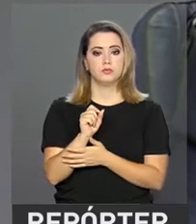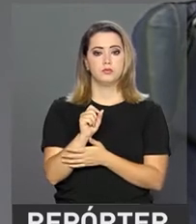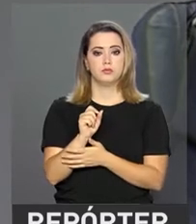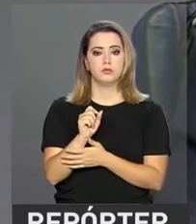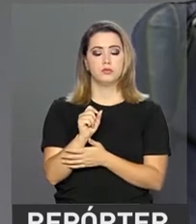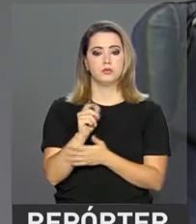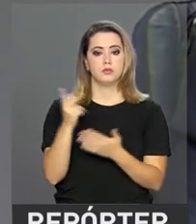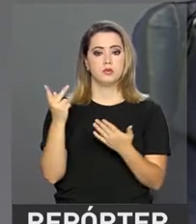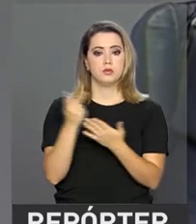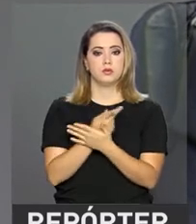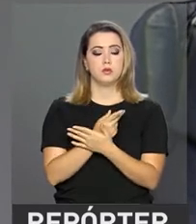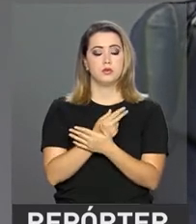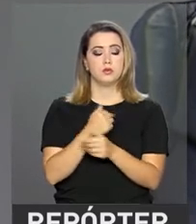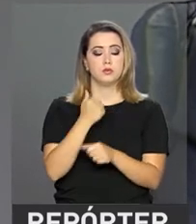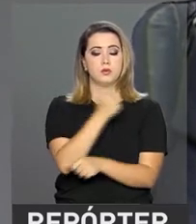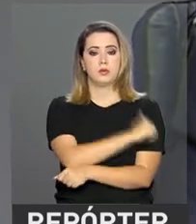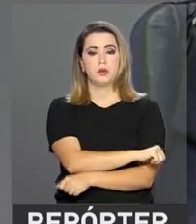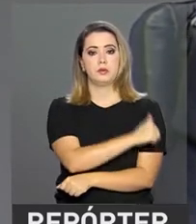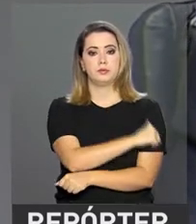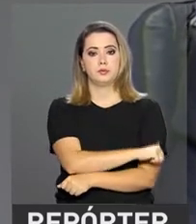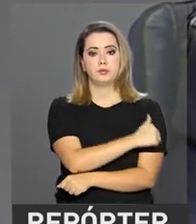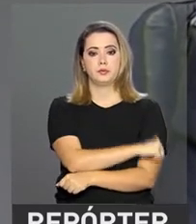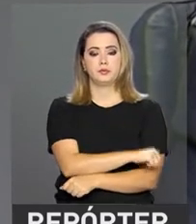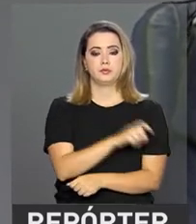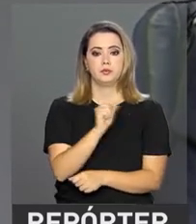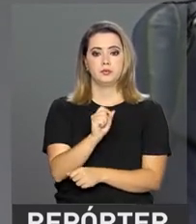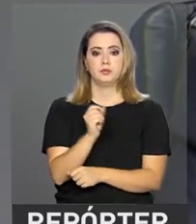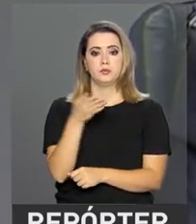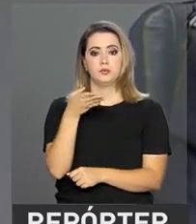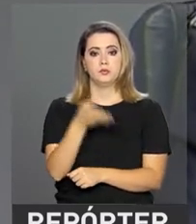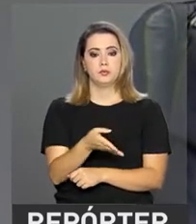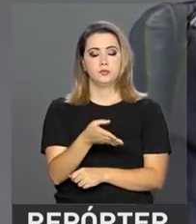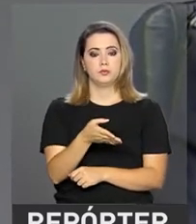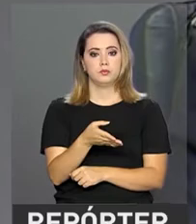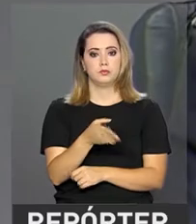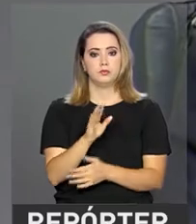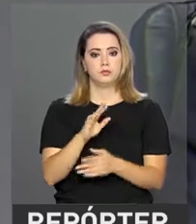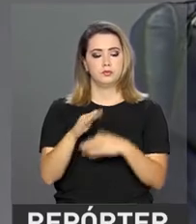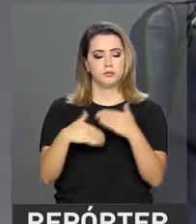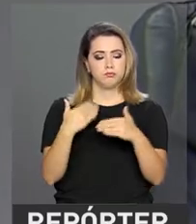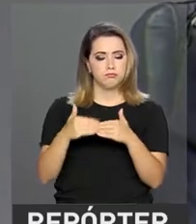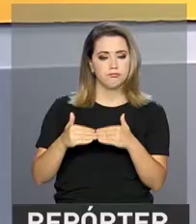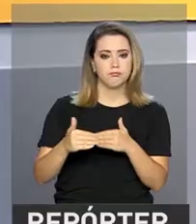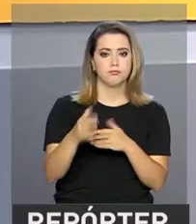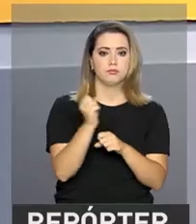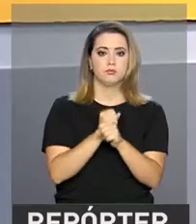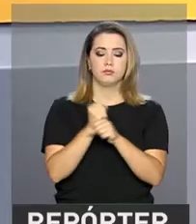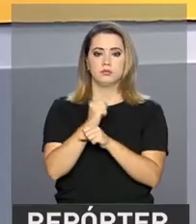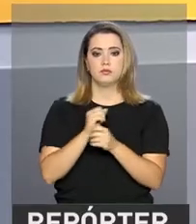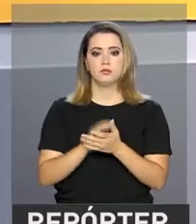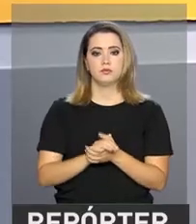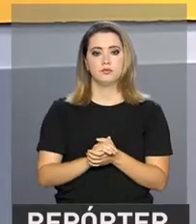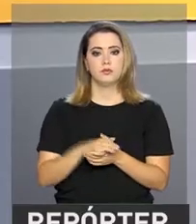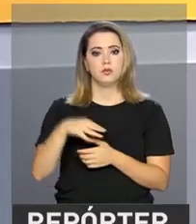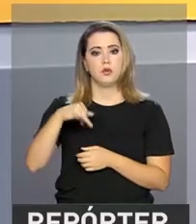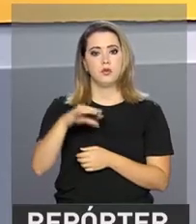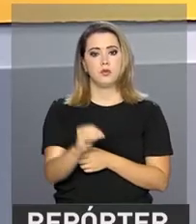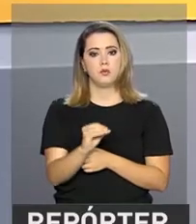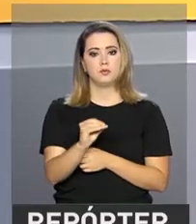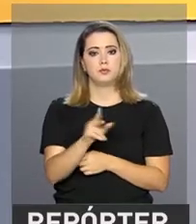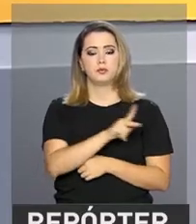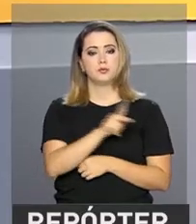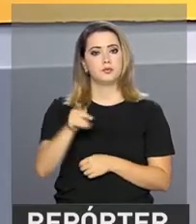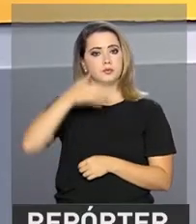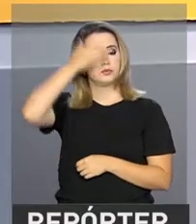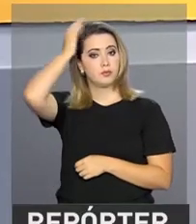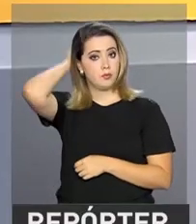Estado do Rio de Janeiro nestes próximos anos. Em maio, o presidente